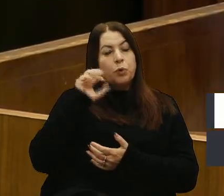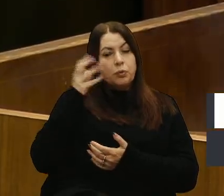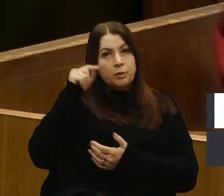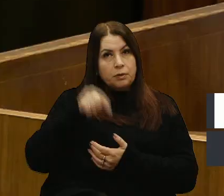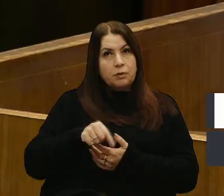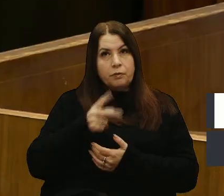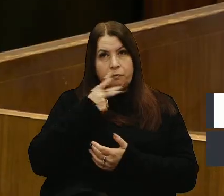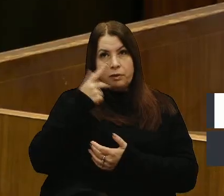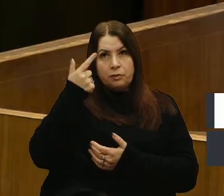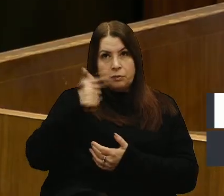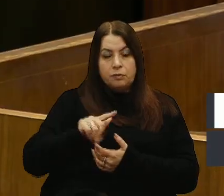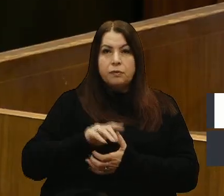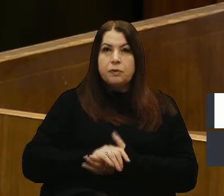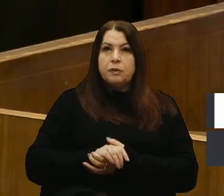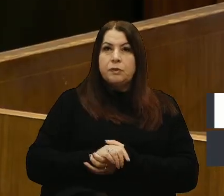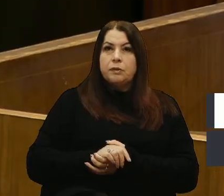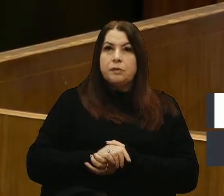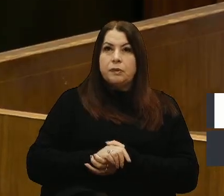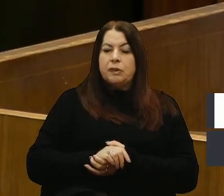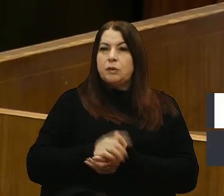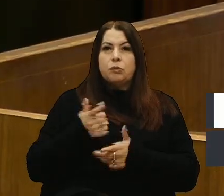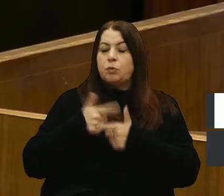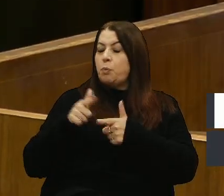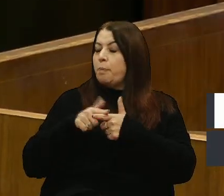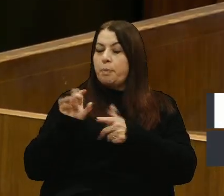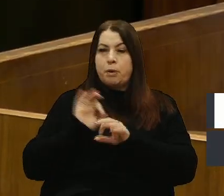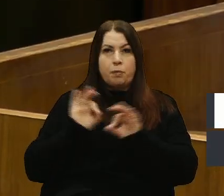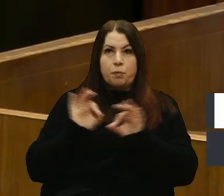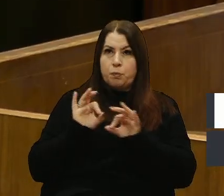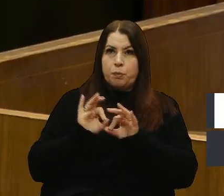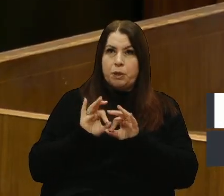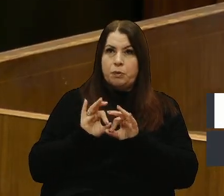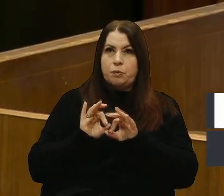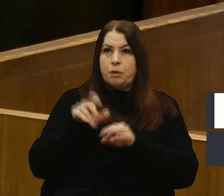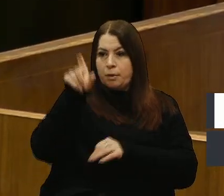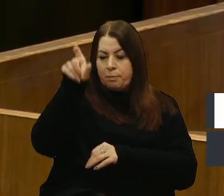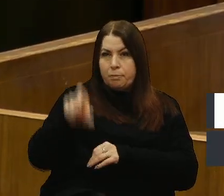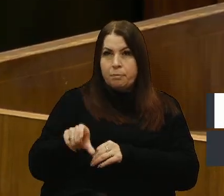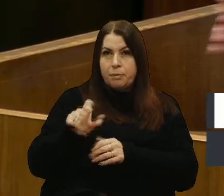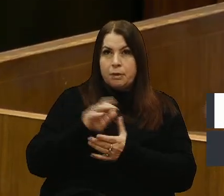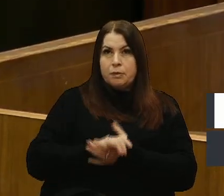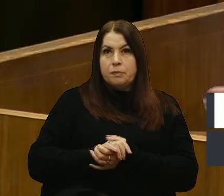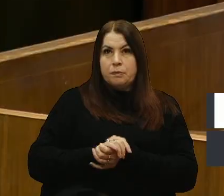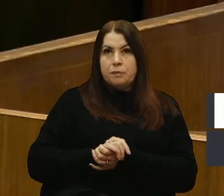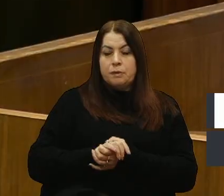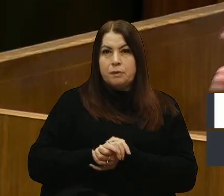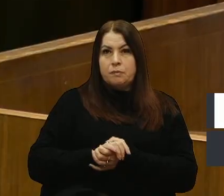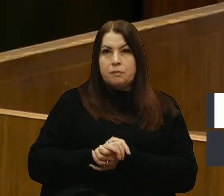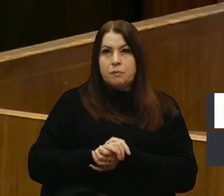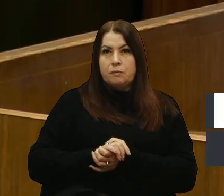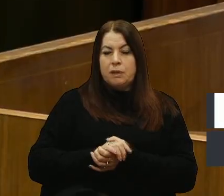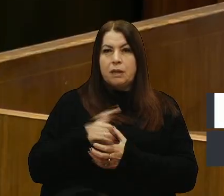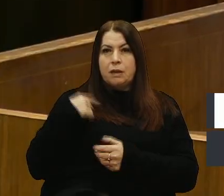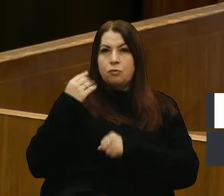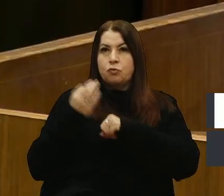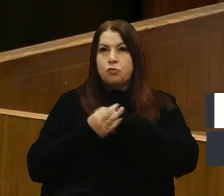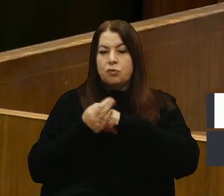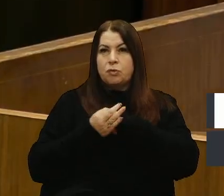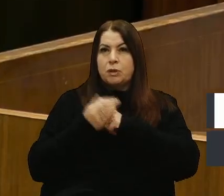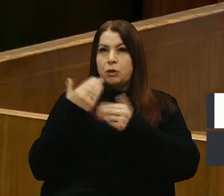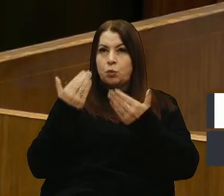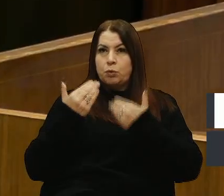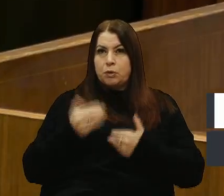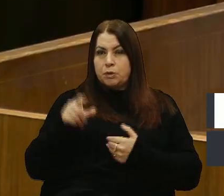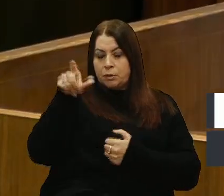Vou falar novamente, eu não tenho problema nenhum com a pessoa. Na minha área do direito, a gente não analisa